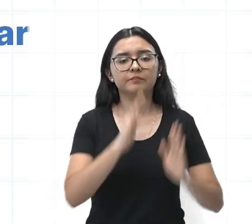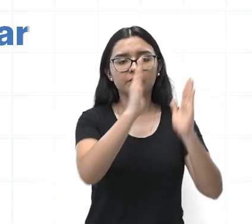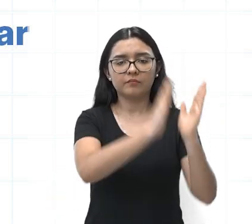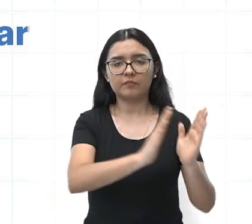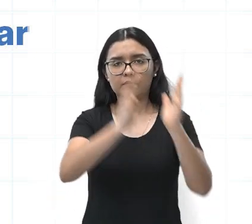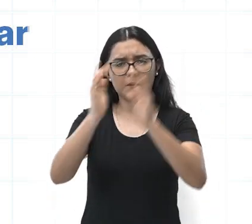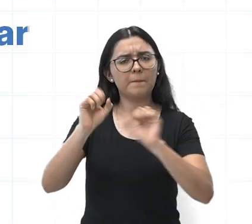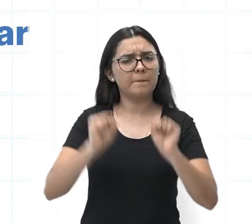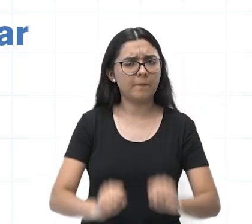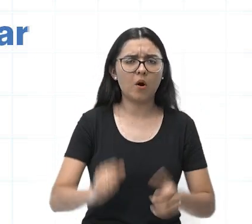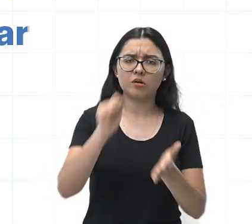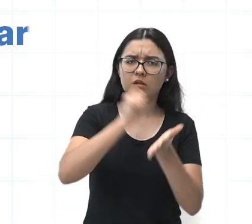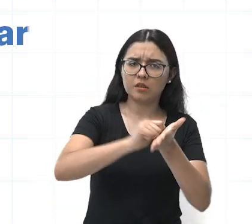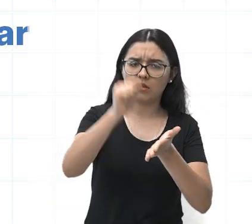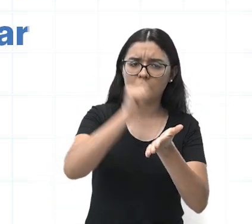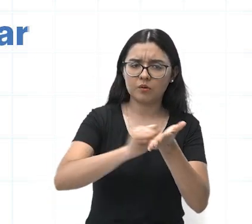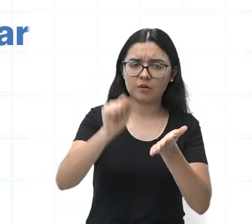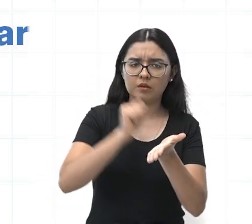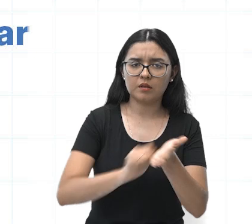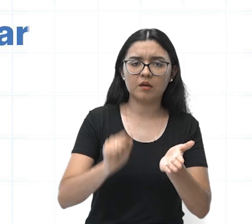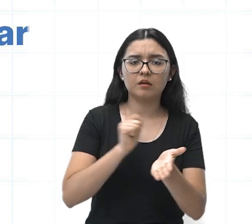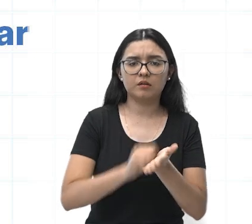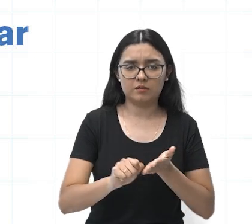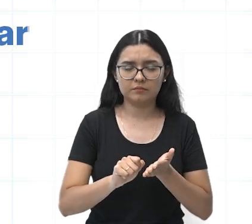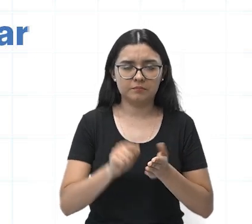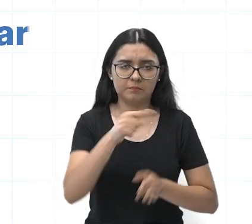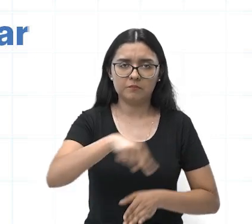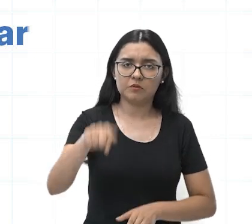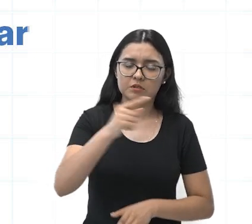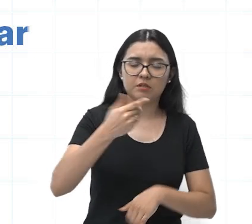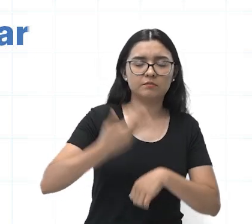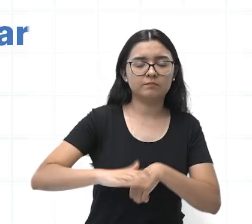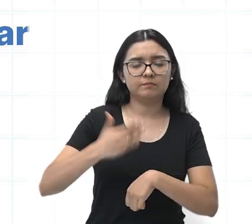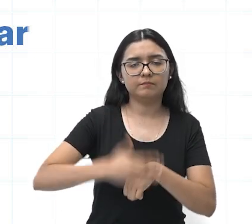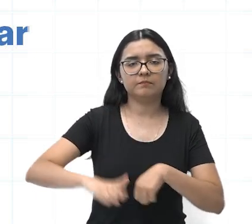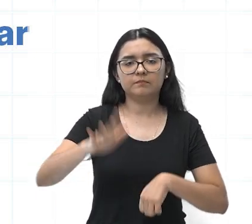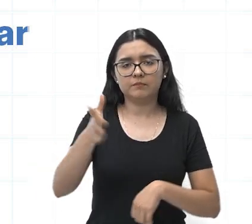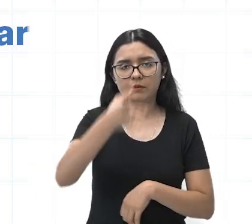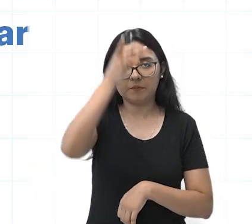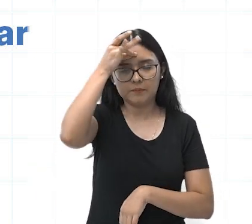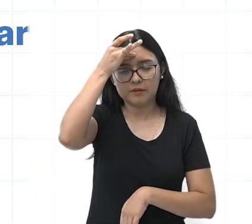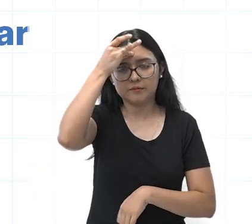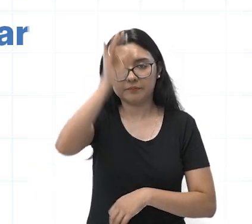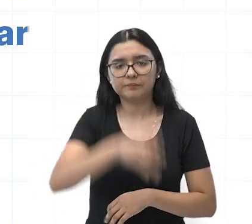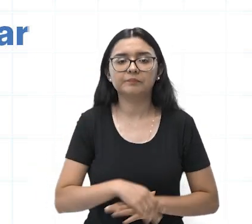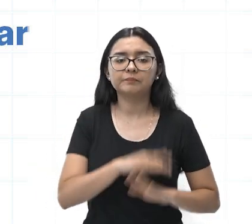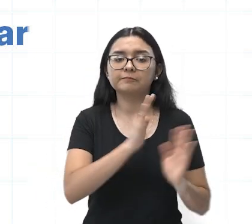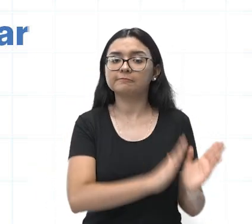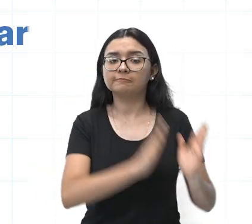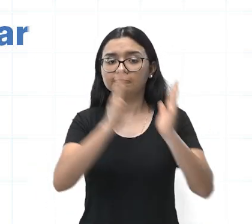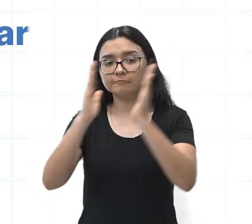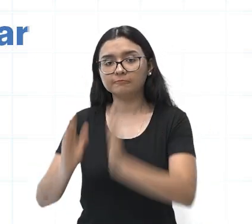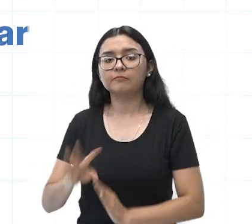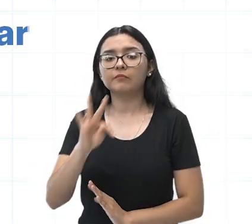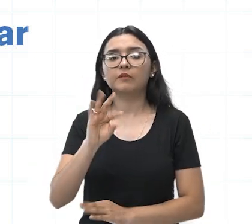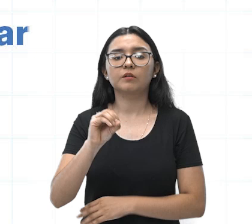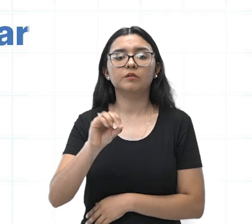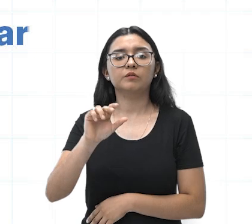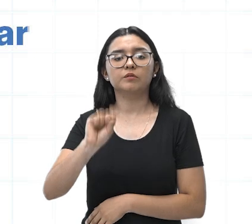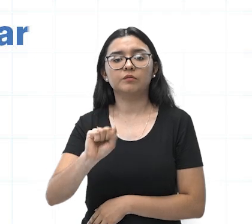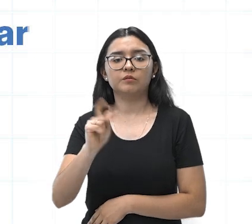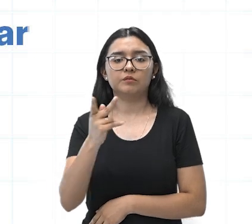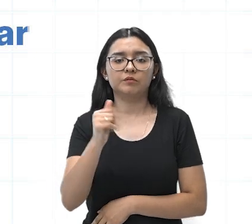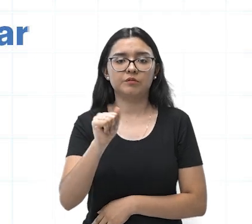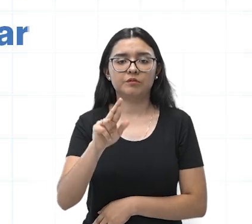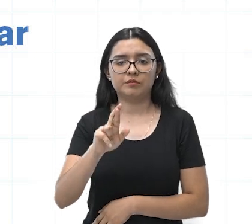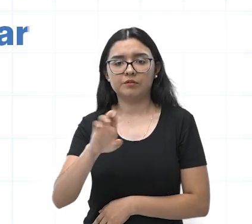perguntar. Vão anotando aí, inclusive escrevendo a pronúncia aproximada, tá? Para vocês ir memorizando também quando vocês ouvirem, ok? To share,